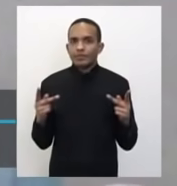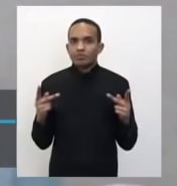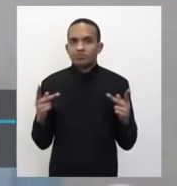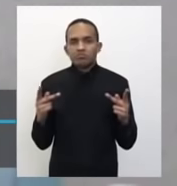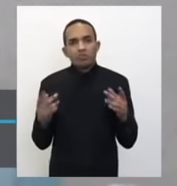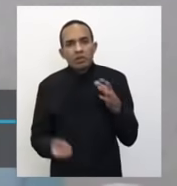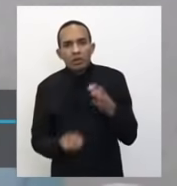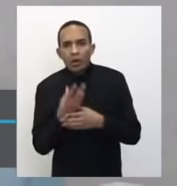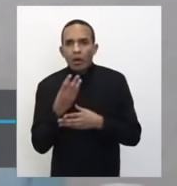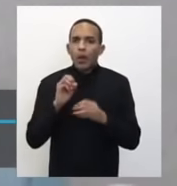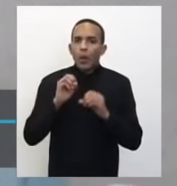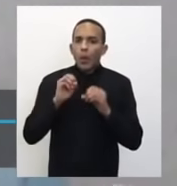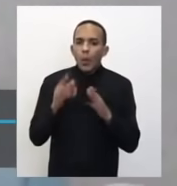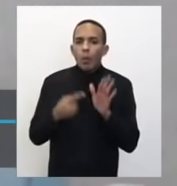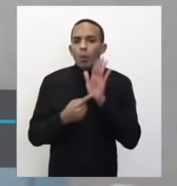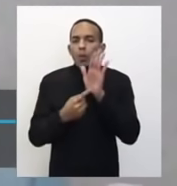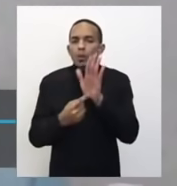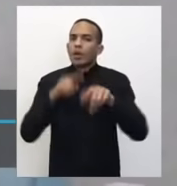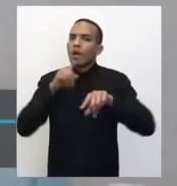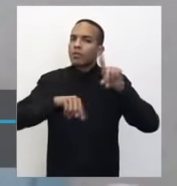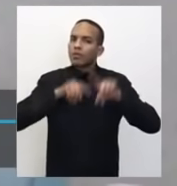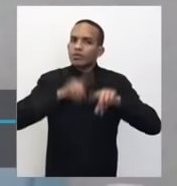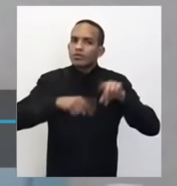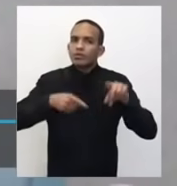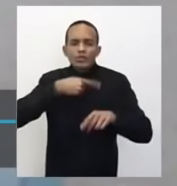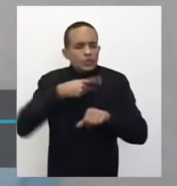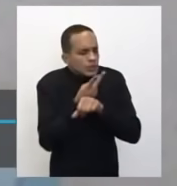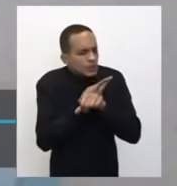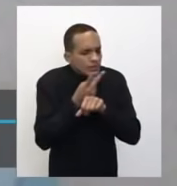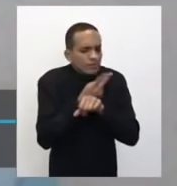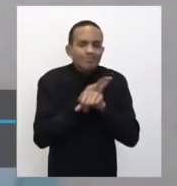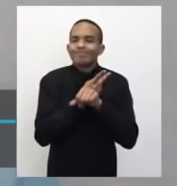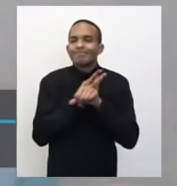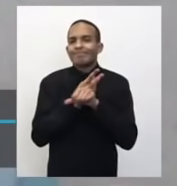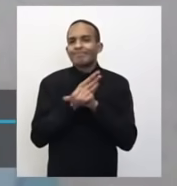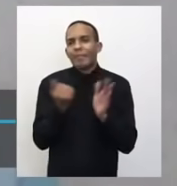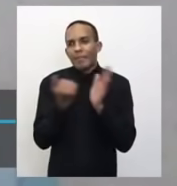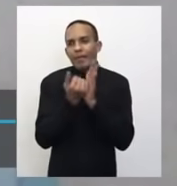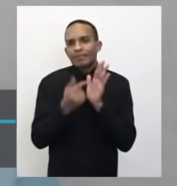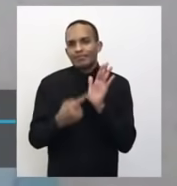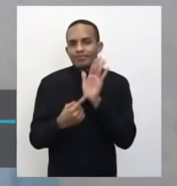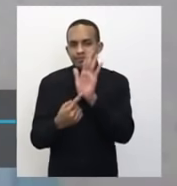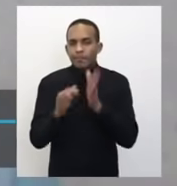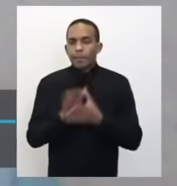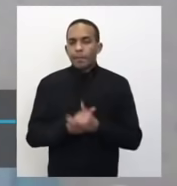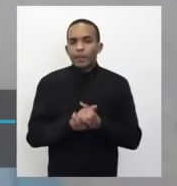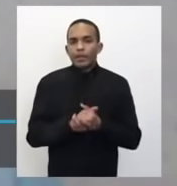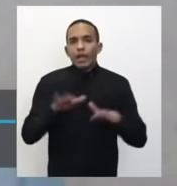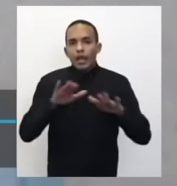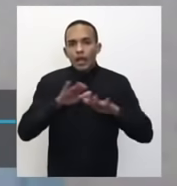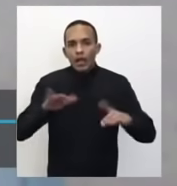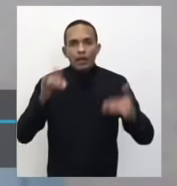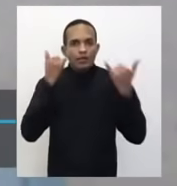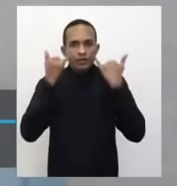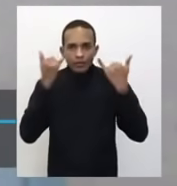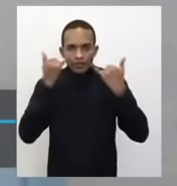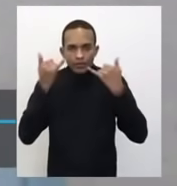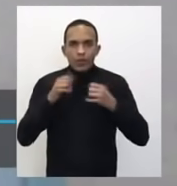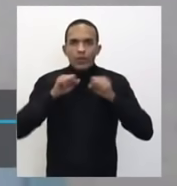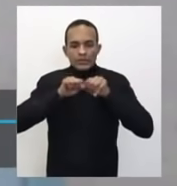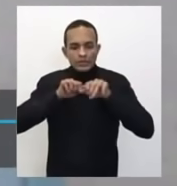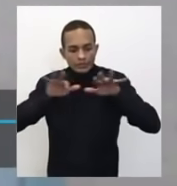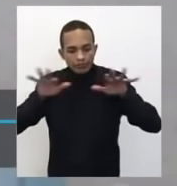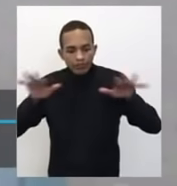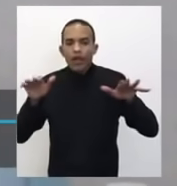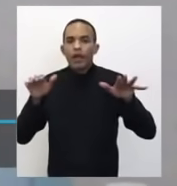ou entregar para a gente esse produto que nós estamos buscando, né? Com esses dados, né, então, eles divulgam